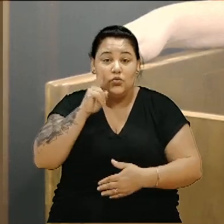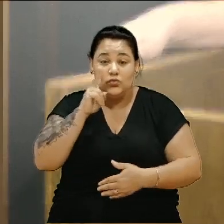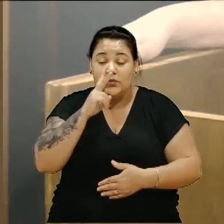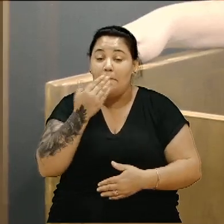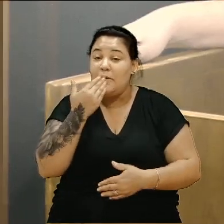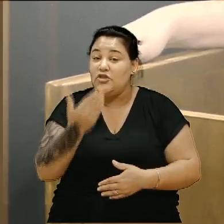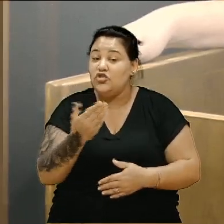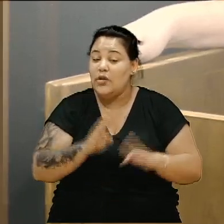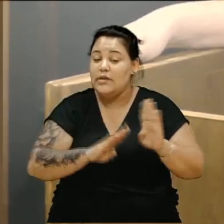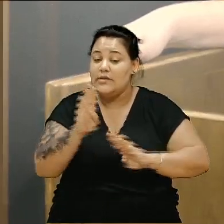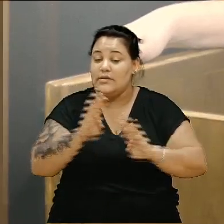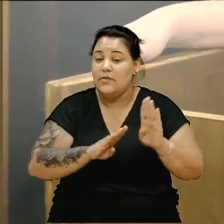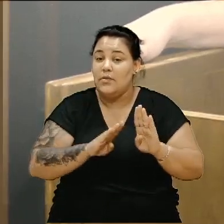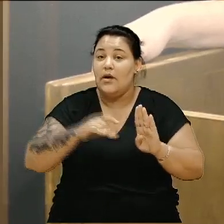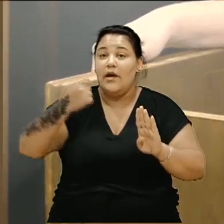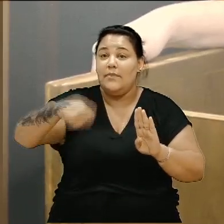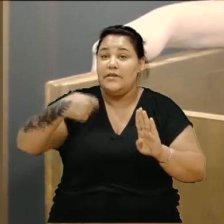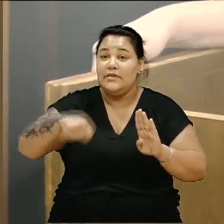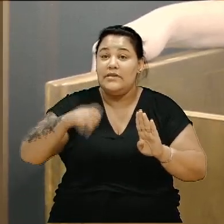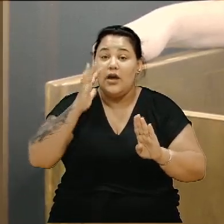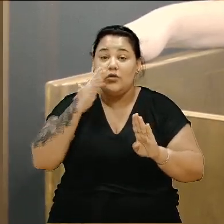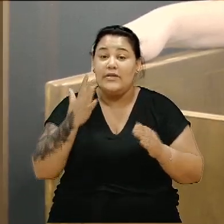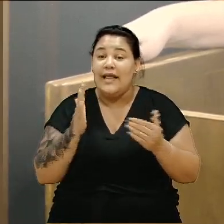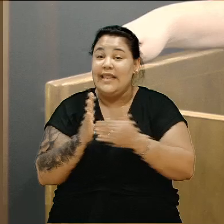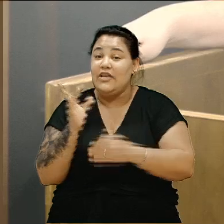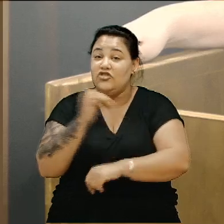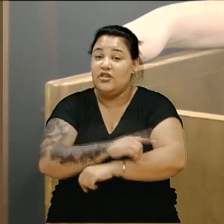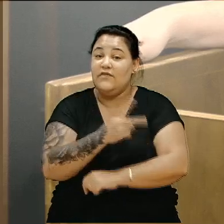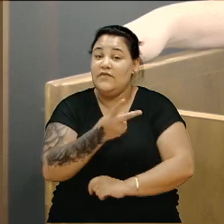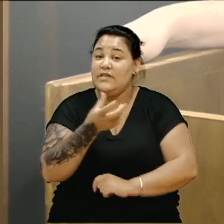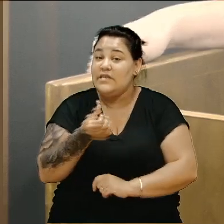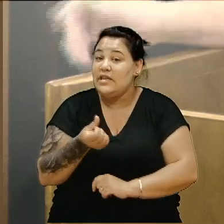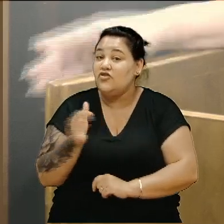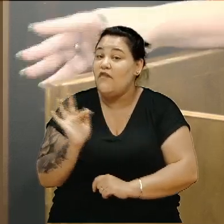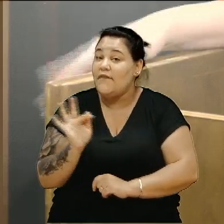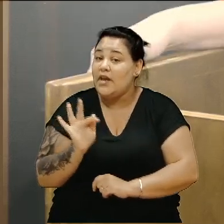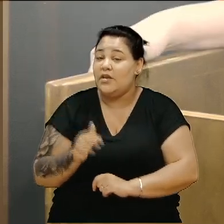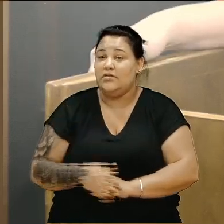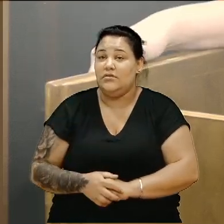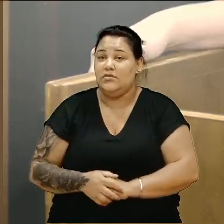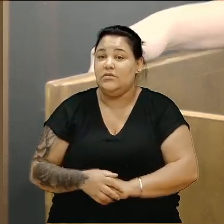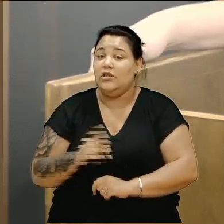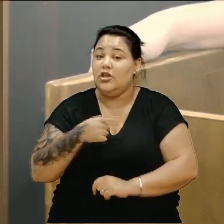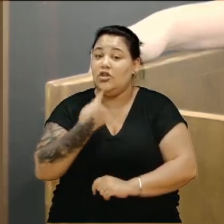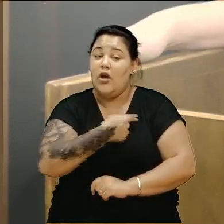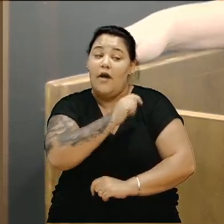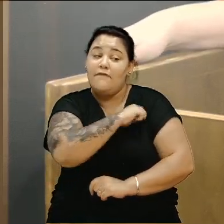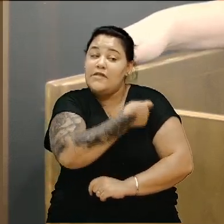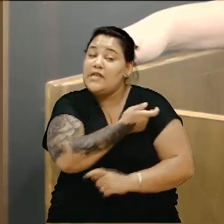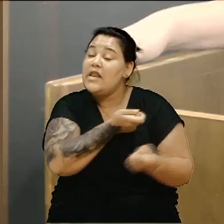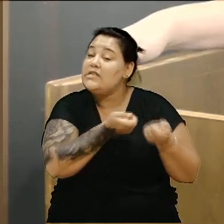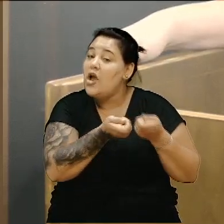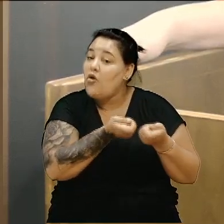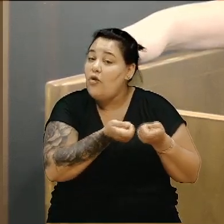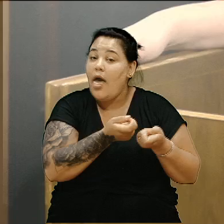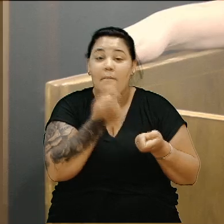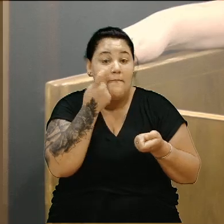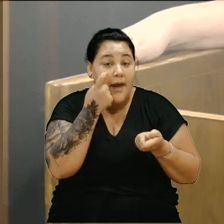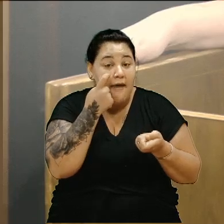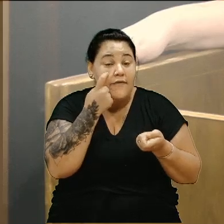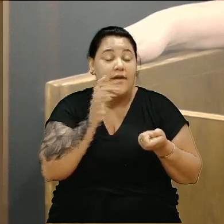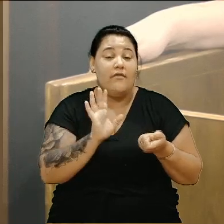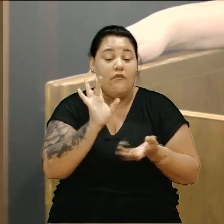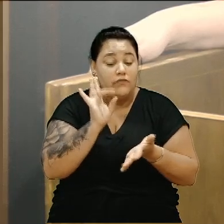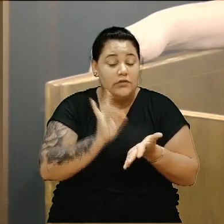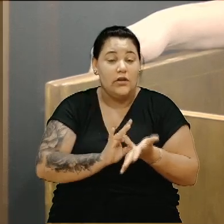licitação e ela tem que acontecer até o dia 26 de fevereiro. E a gente vai estar fiscalizando para verificar isso, porque a